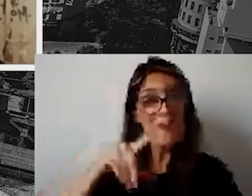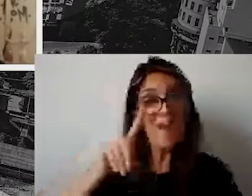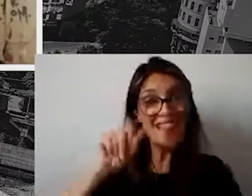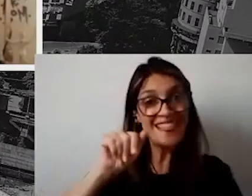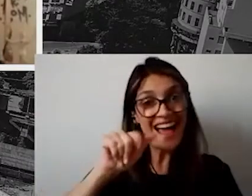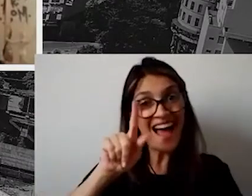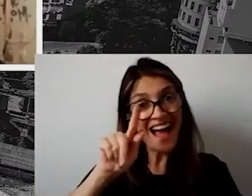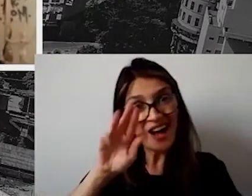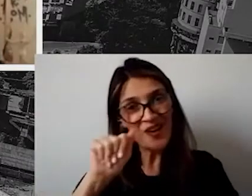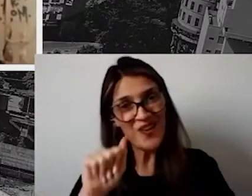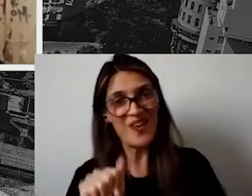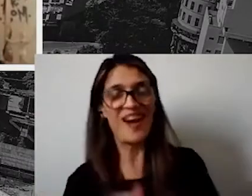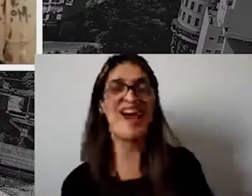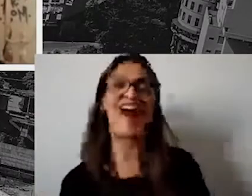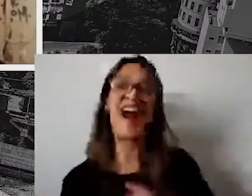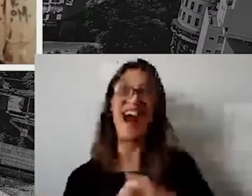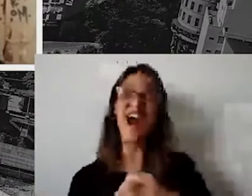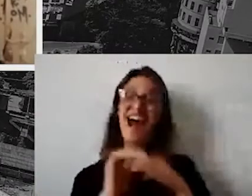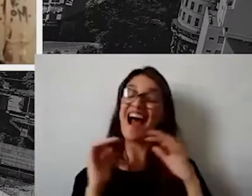aceito, convite